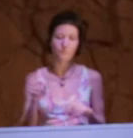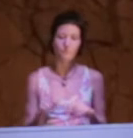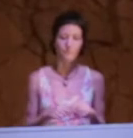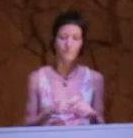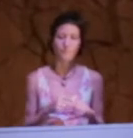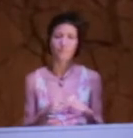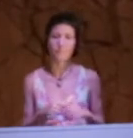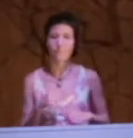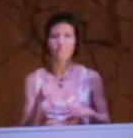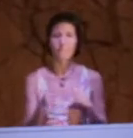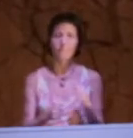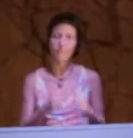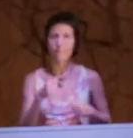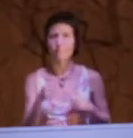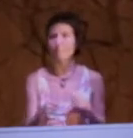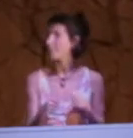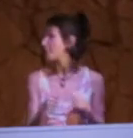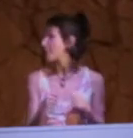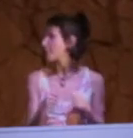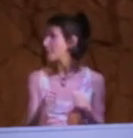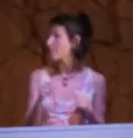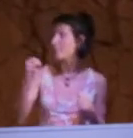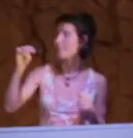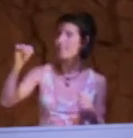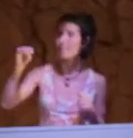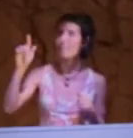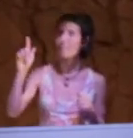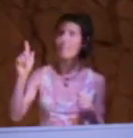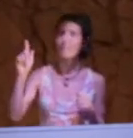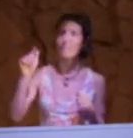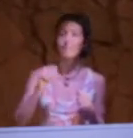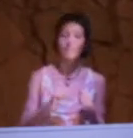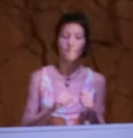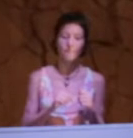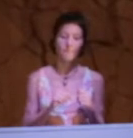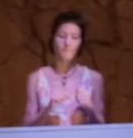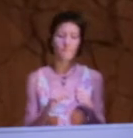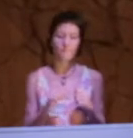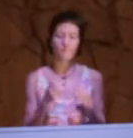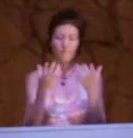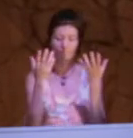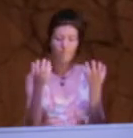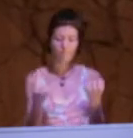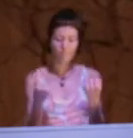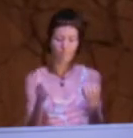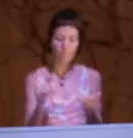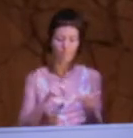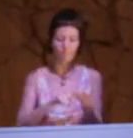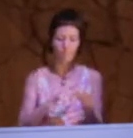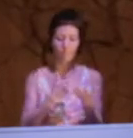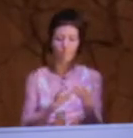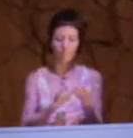que a minha mãe carrega também. Vou para Minas Gerais e fico lá por uns 23 anos aí,